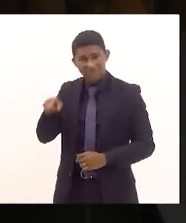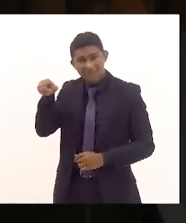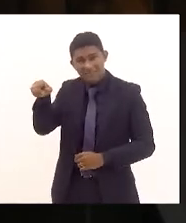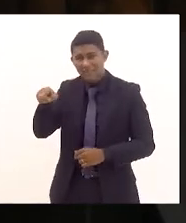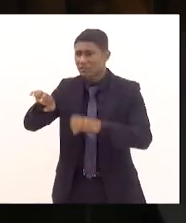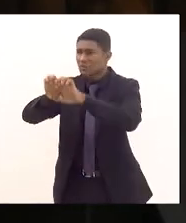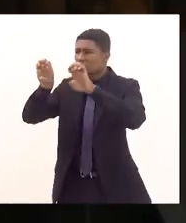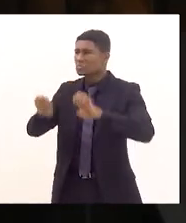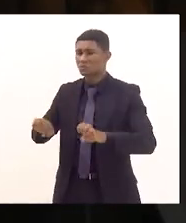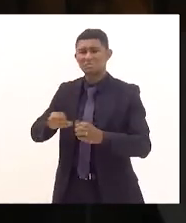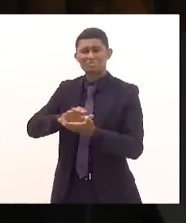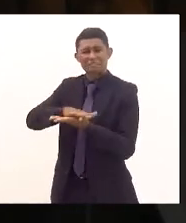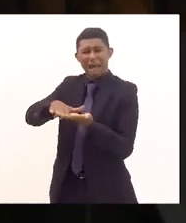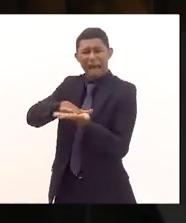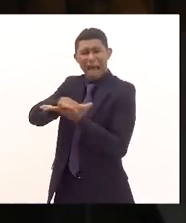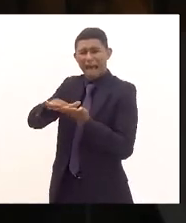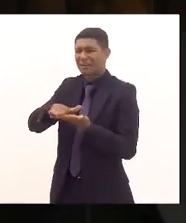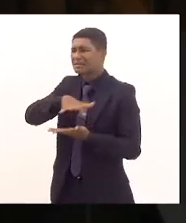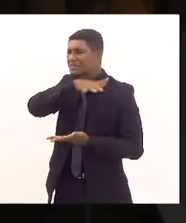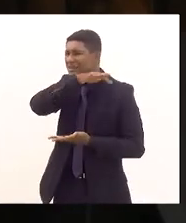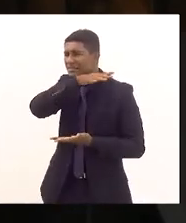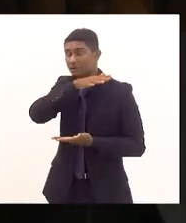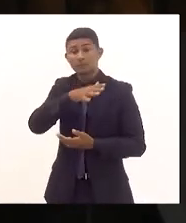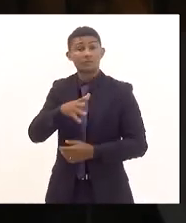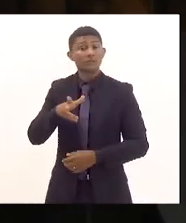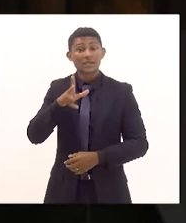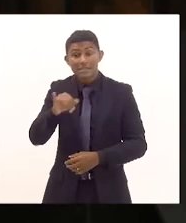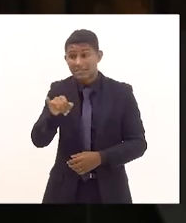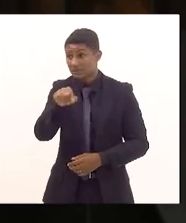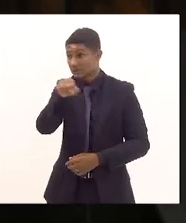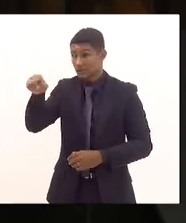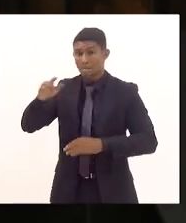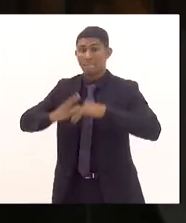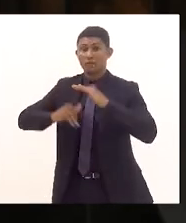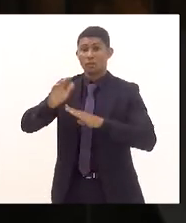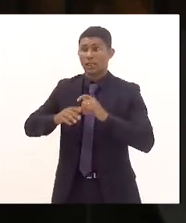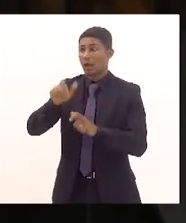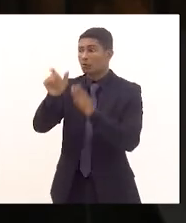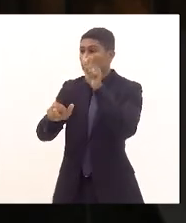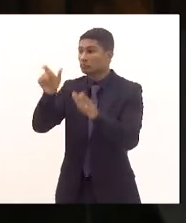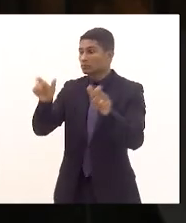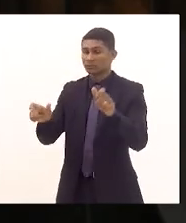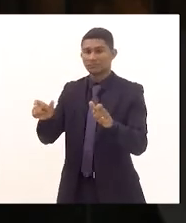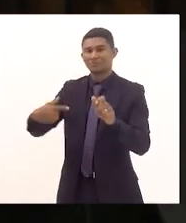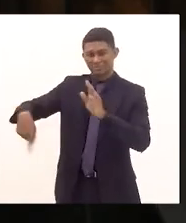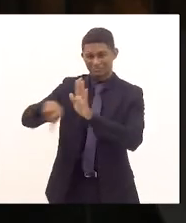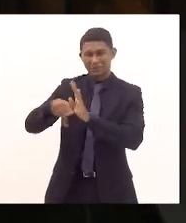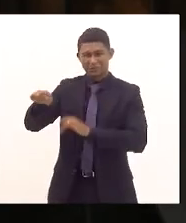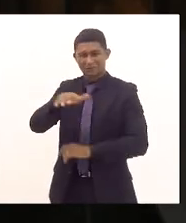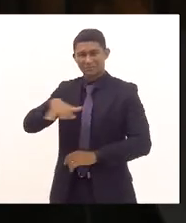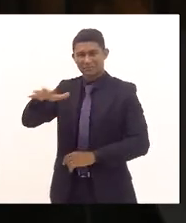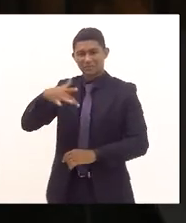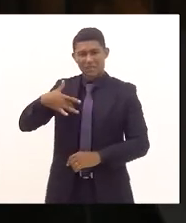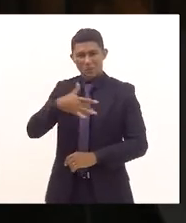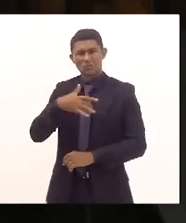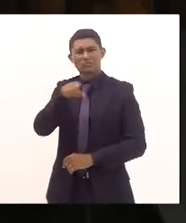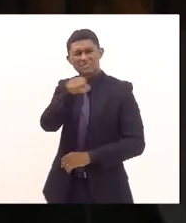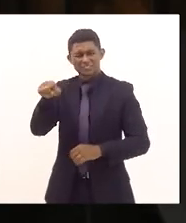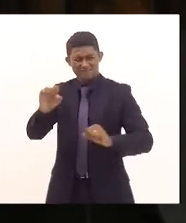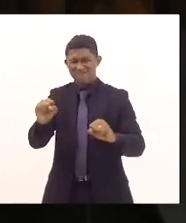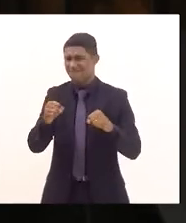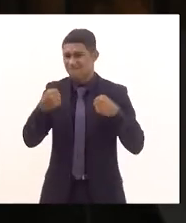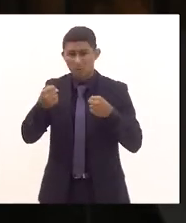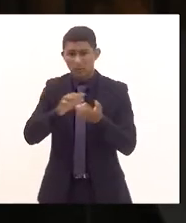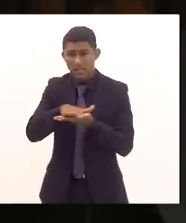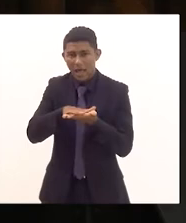completar Se não fossem os heróis da Saúde os profissionais que dão sangue o suor situação